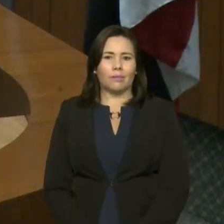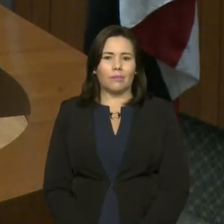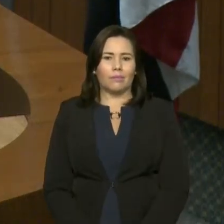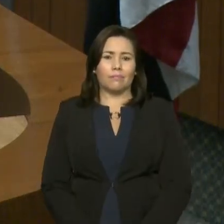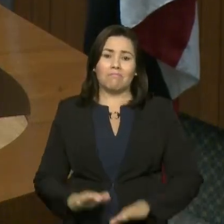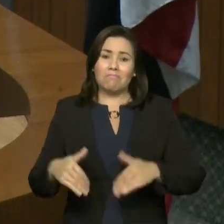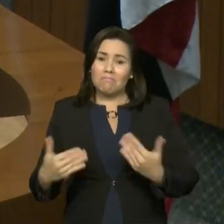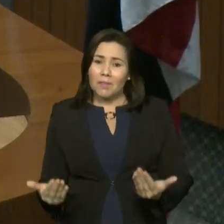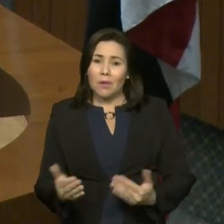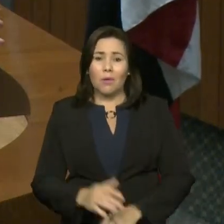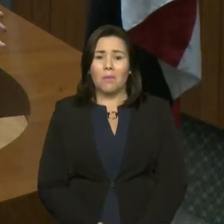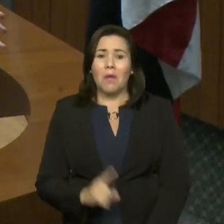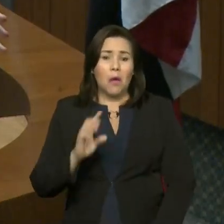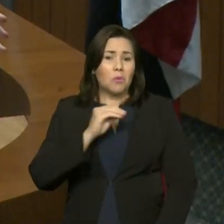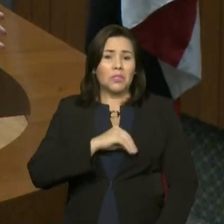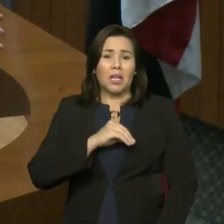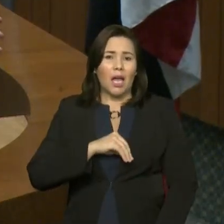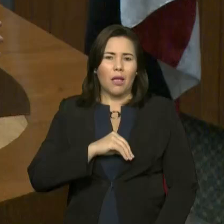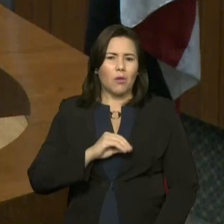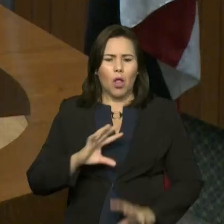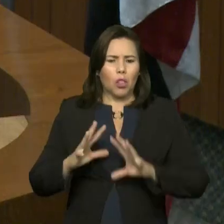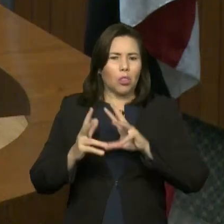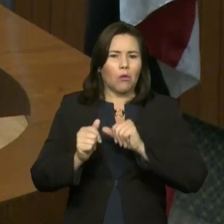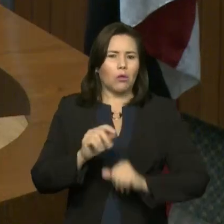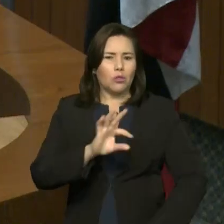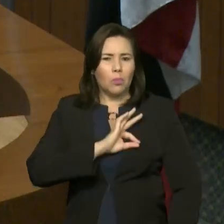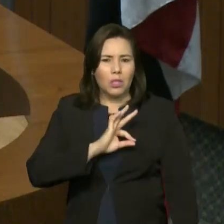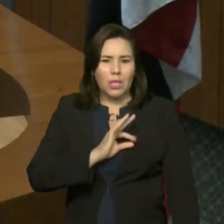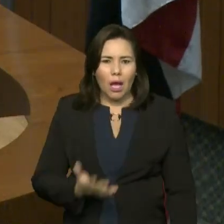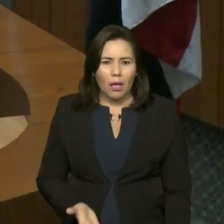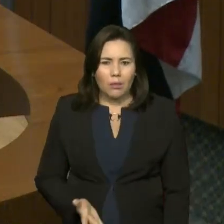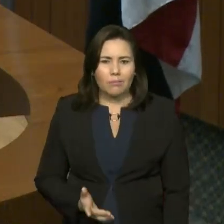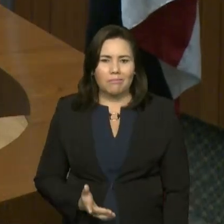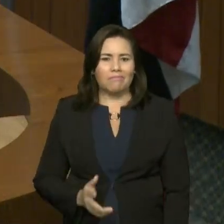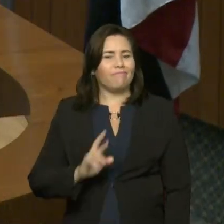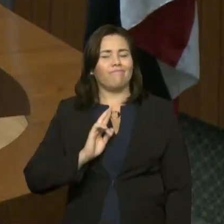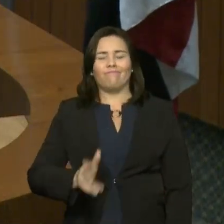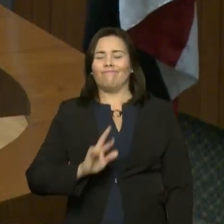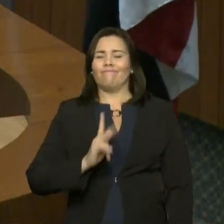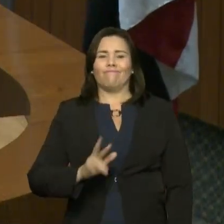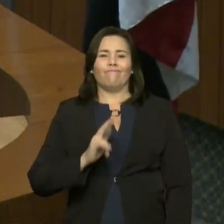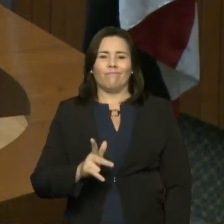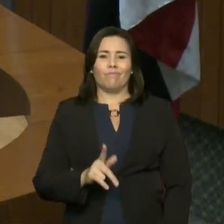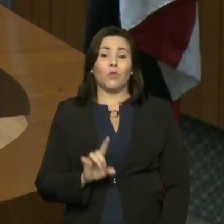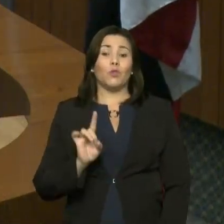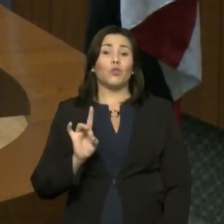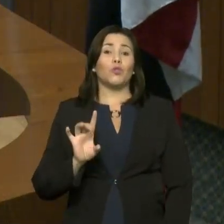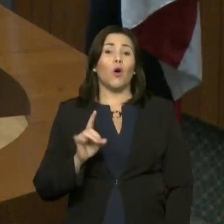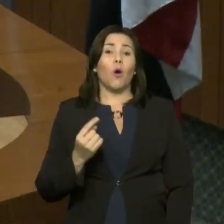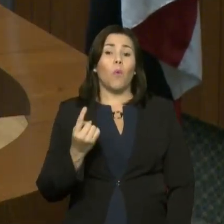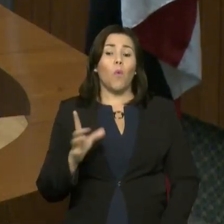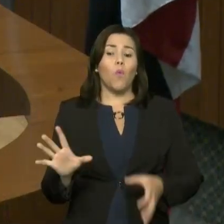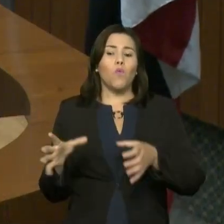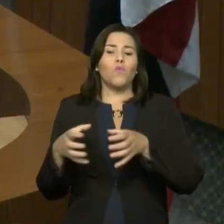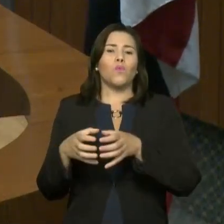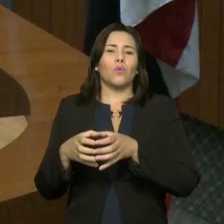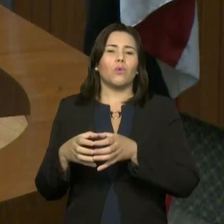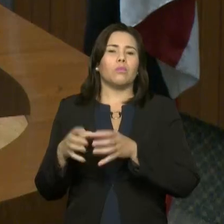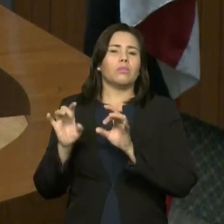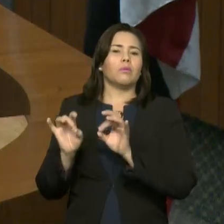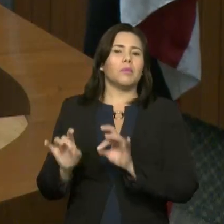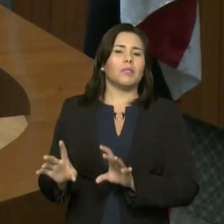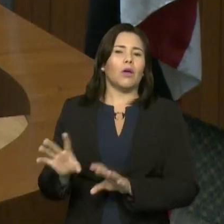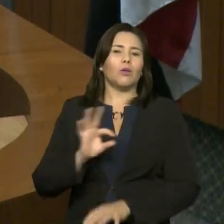a gratificação ela está sendo transferida, tirada de uma área para ser transferida e transformada em gratificação